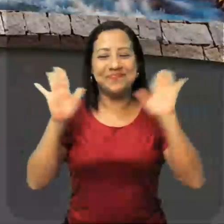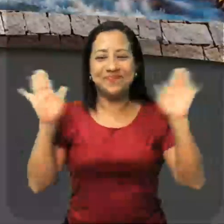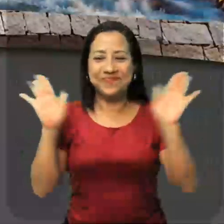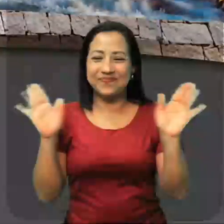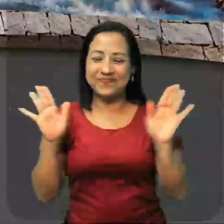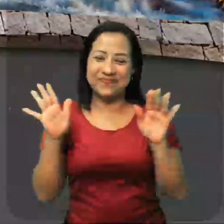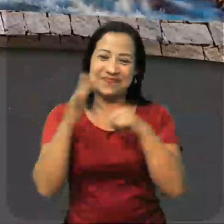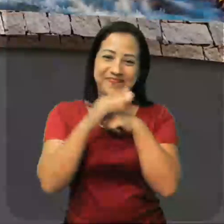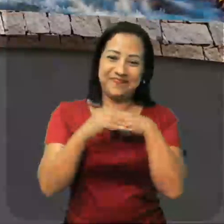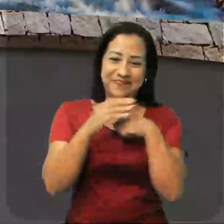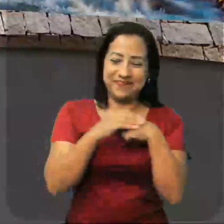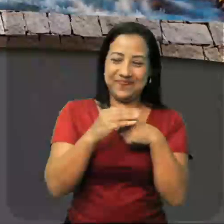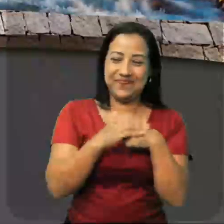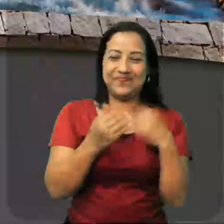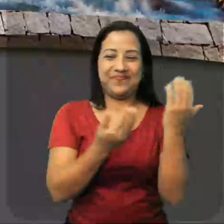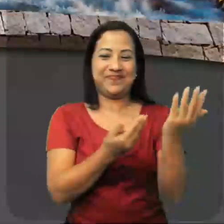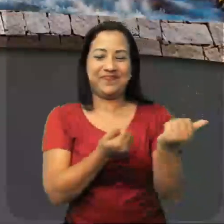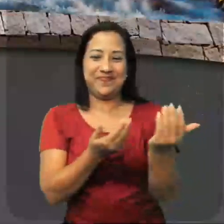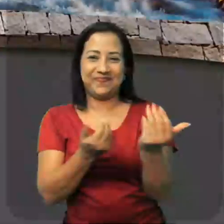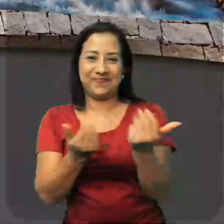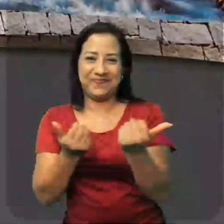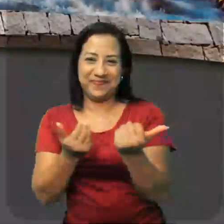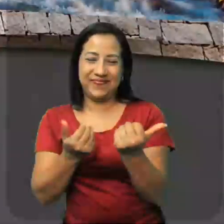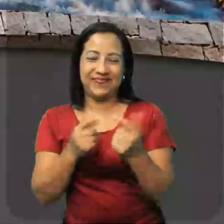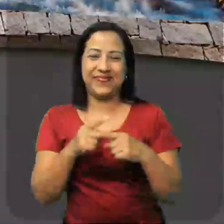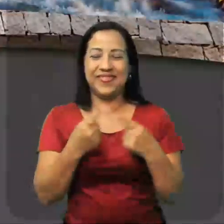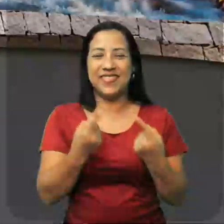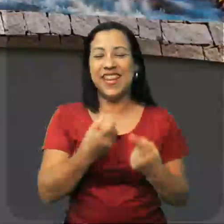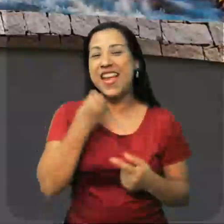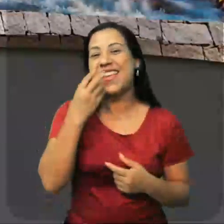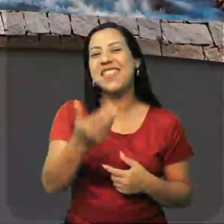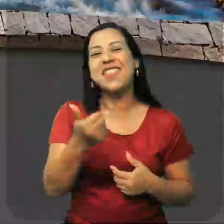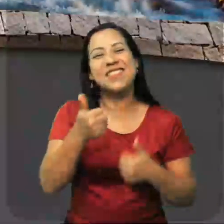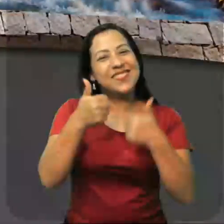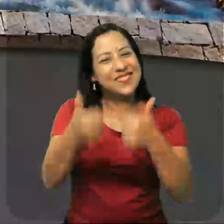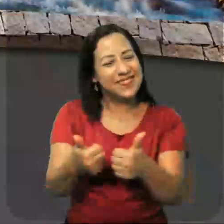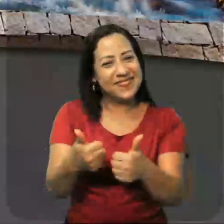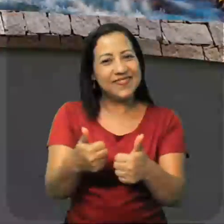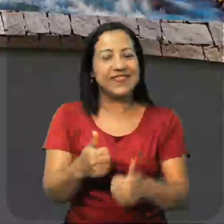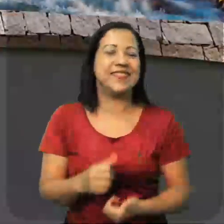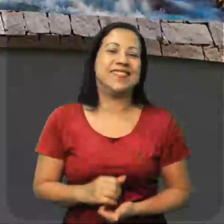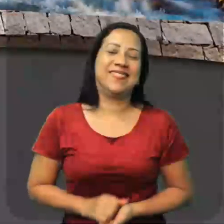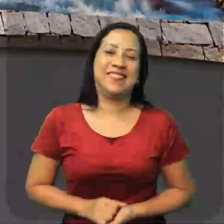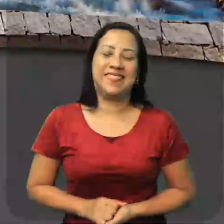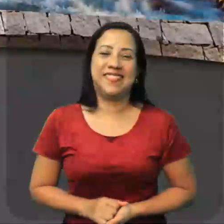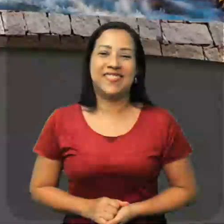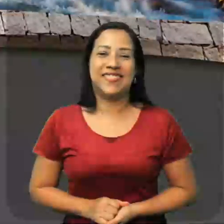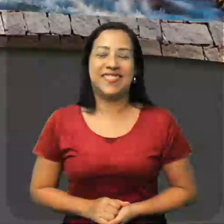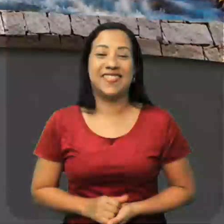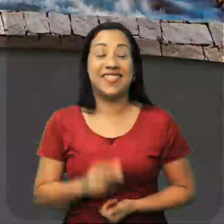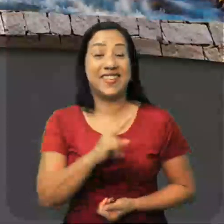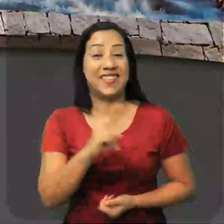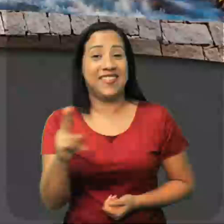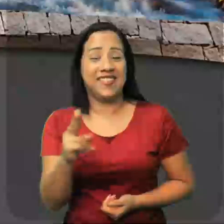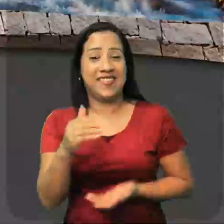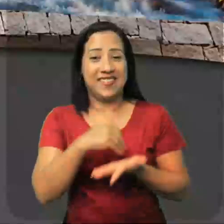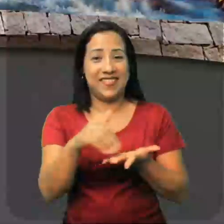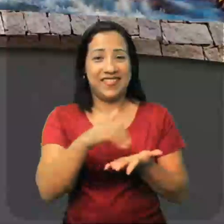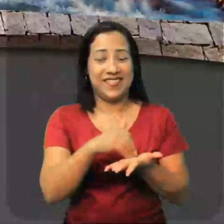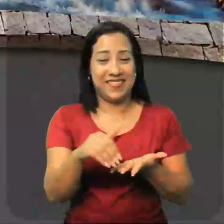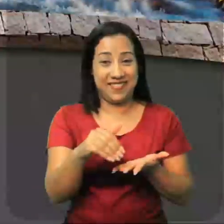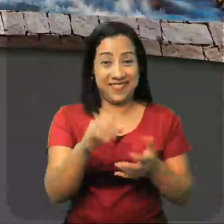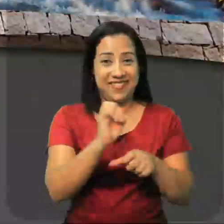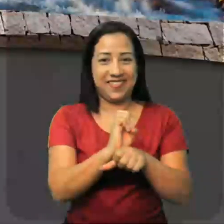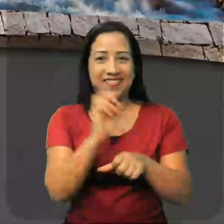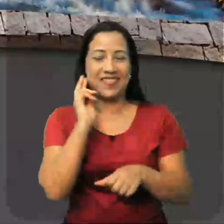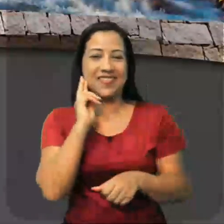Olá, meus queridos jovens. Como é que estão vocês? Tudo bem? Em nome da Secretaria do Estado de